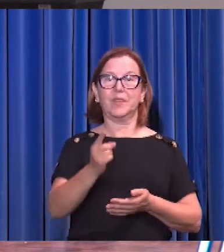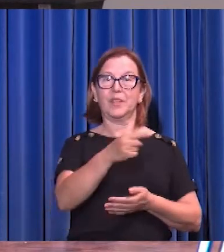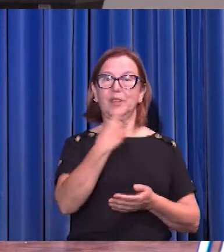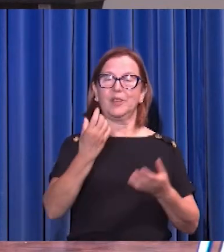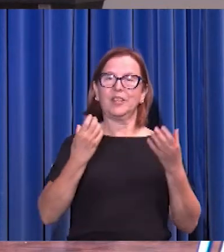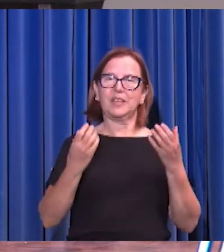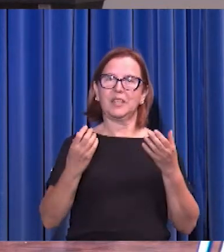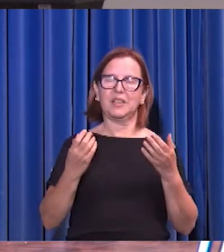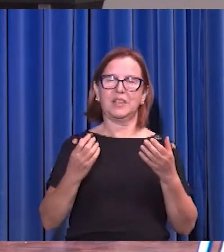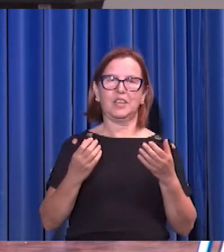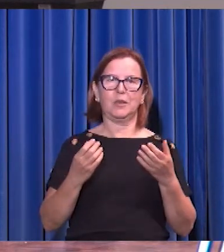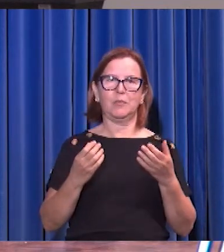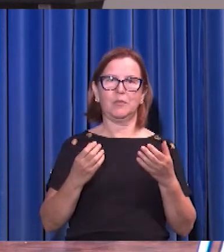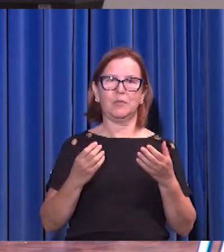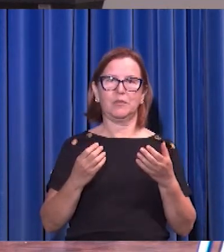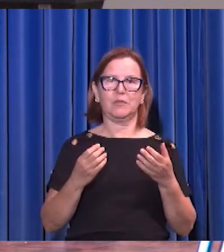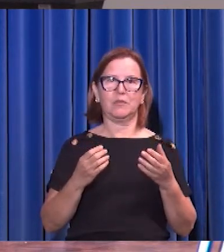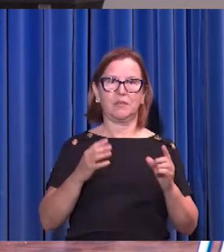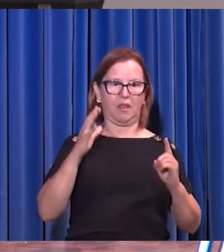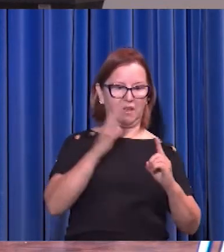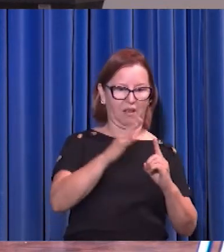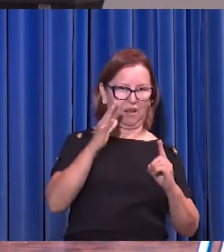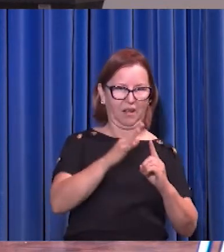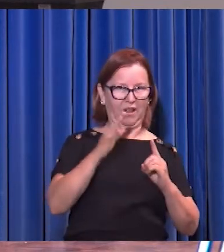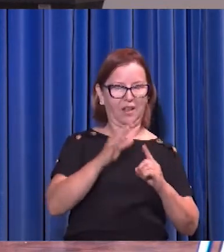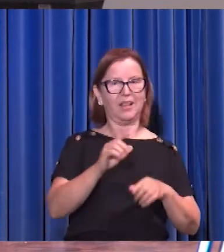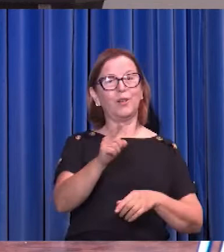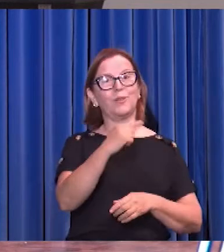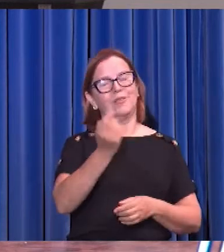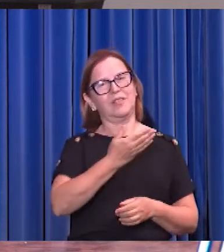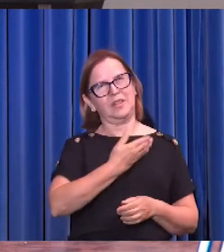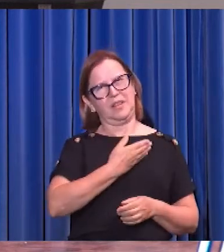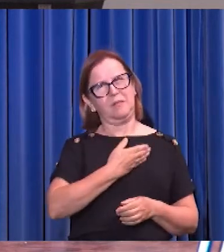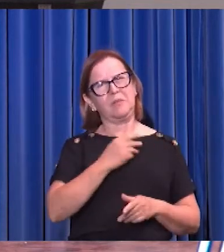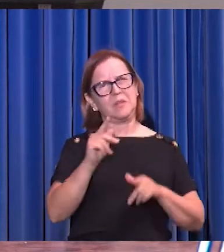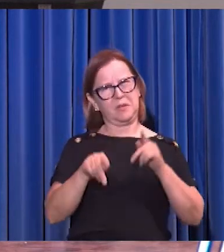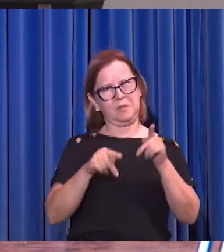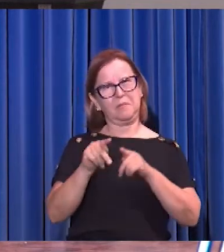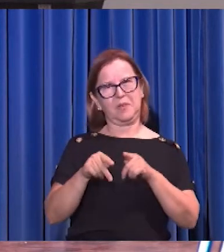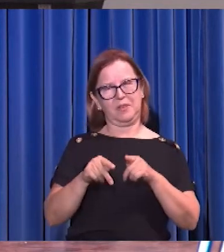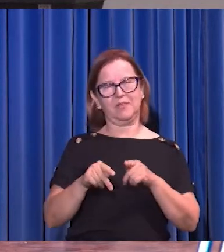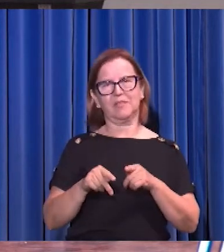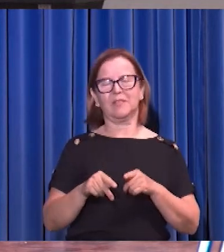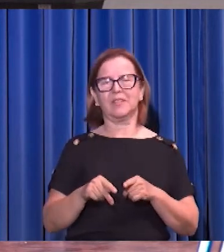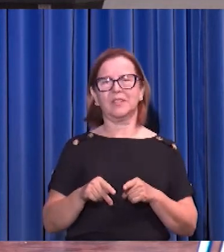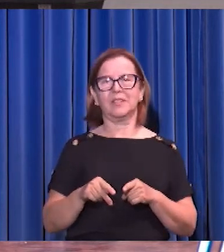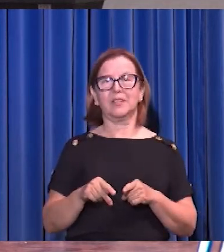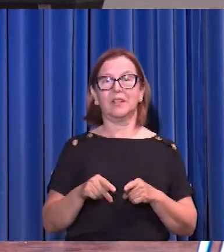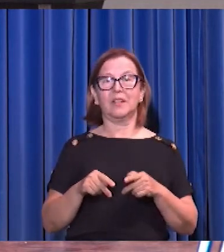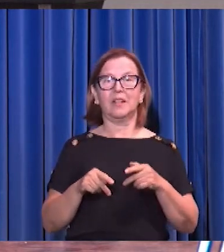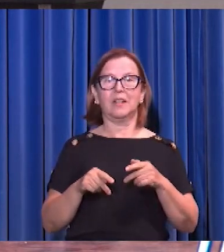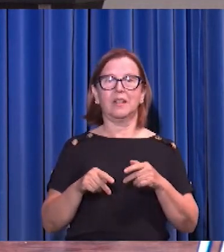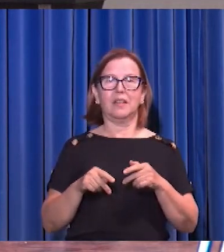vezes convencer os nossos amigos, as pessoas, a respeito desse evangelho.